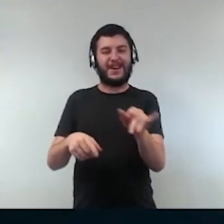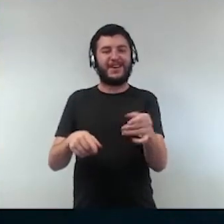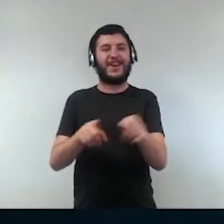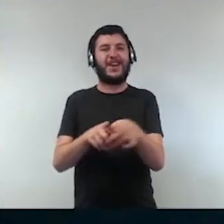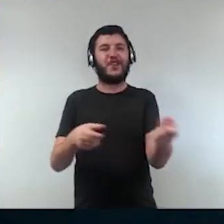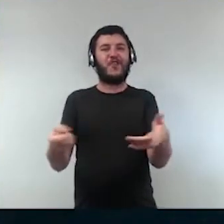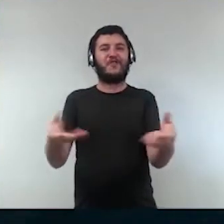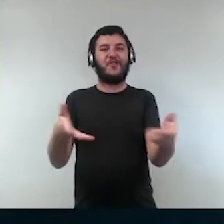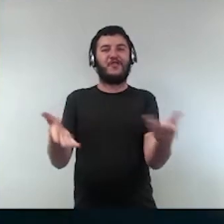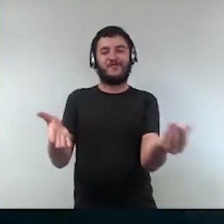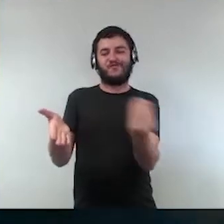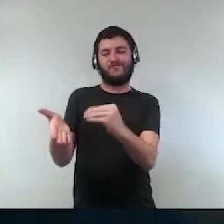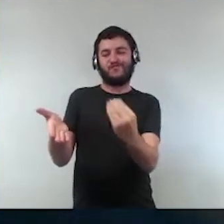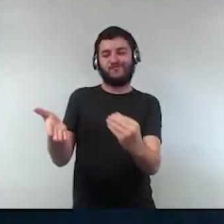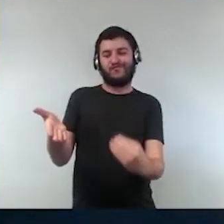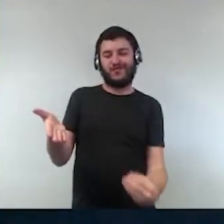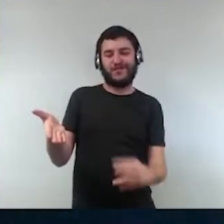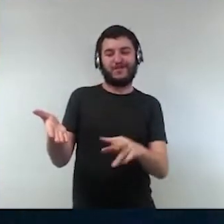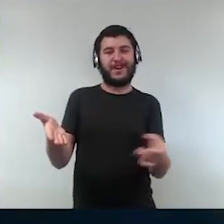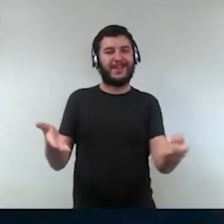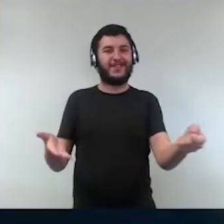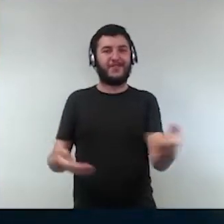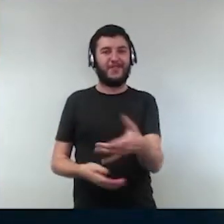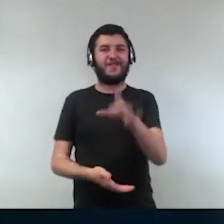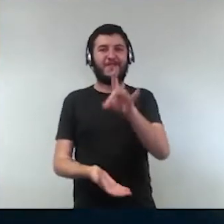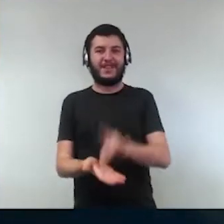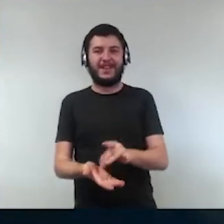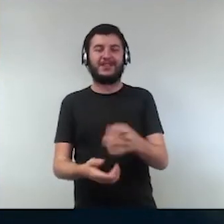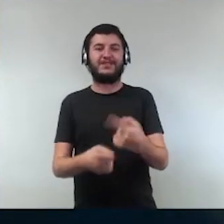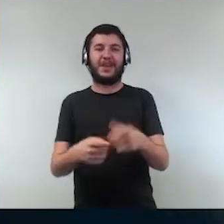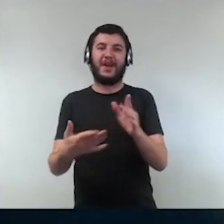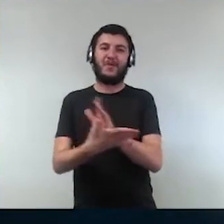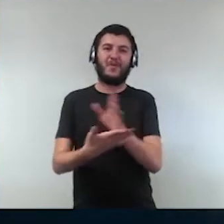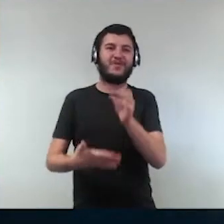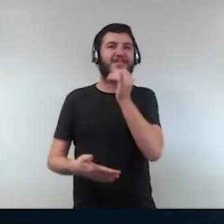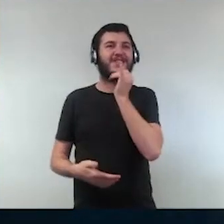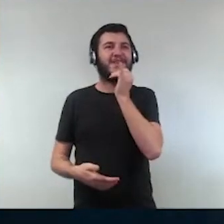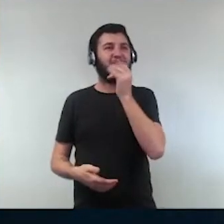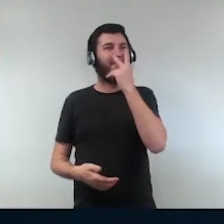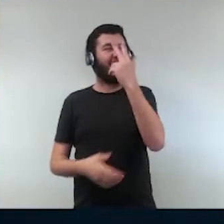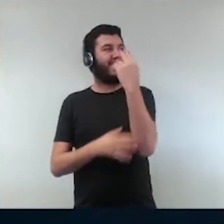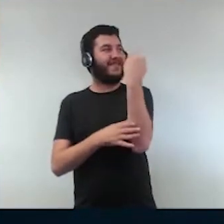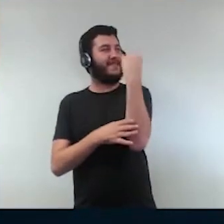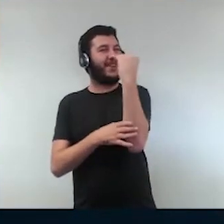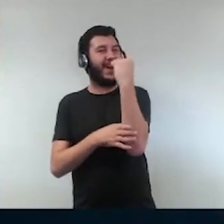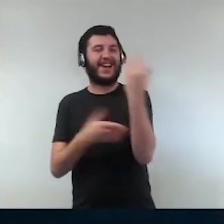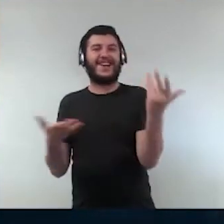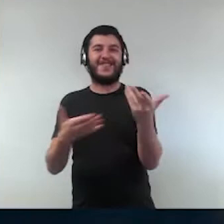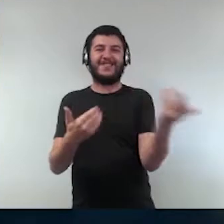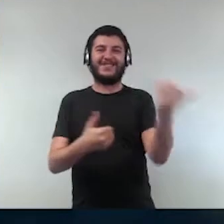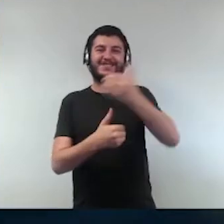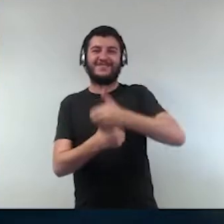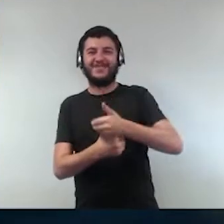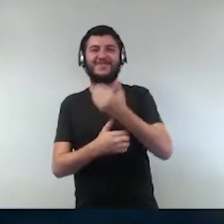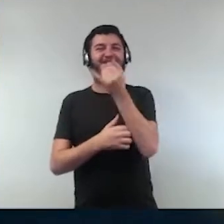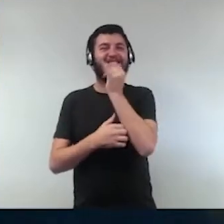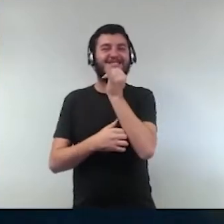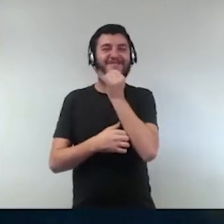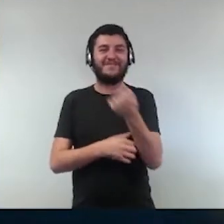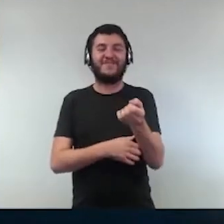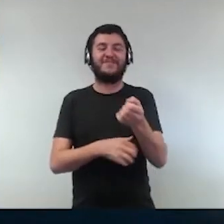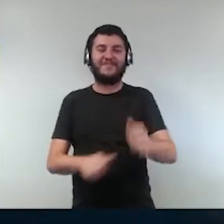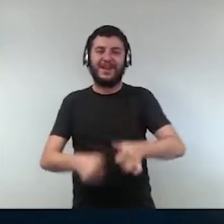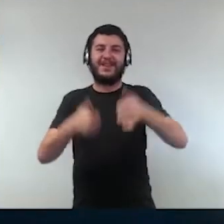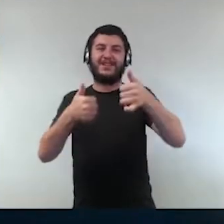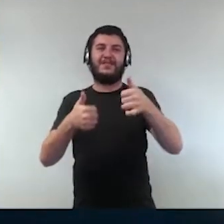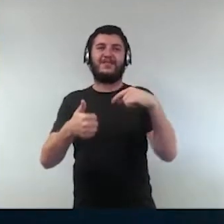redimensionado, né? Todos ficaram exemplos prosaicos demais para o que a gente está vivendo. E, evidentemente,